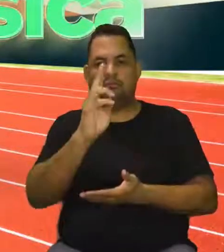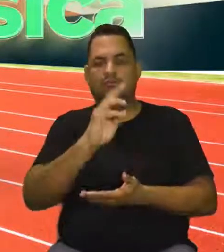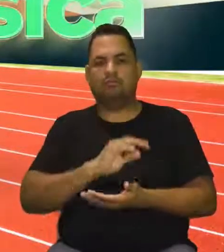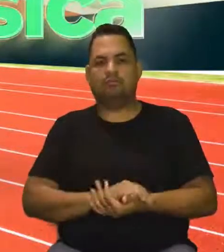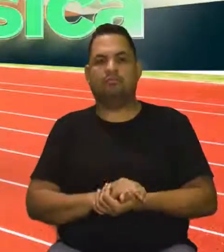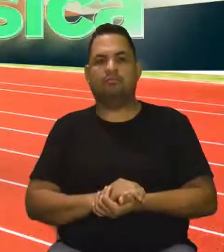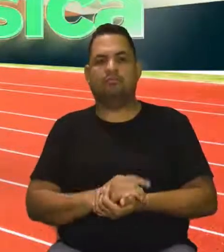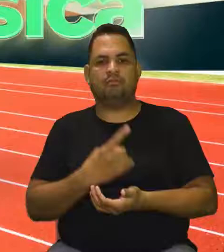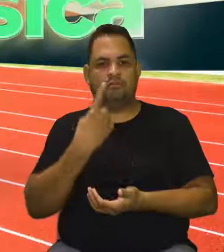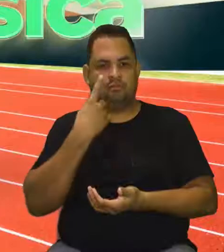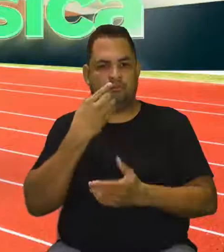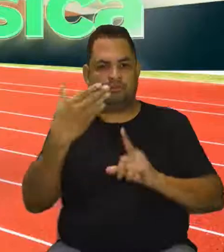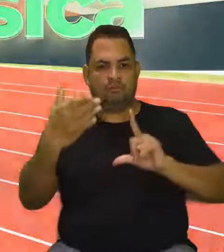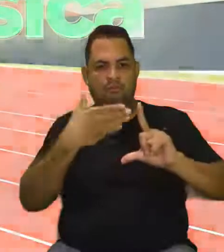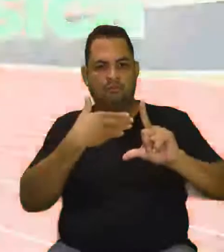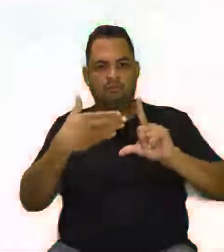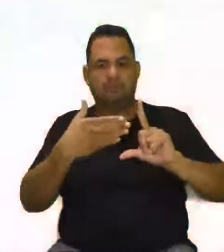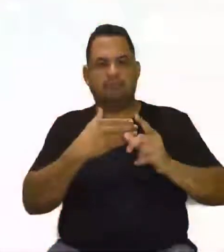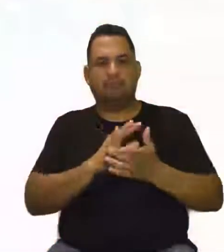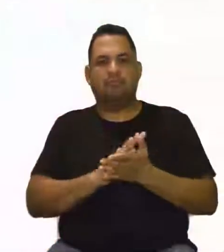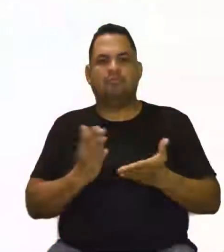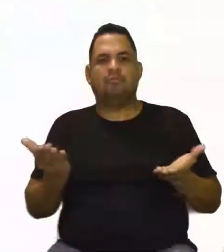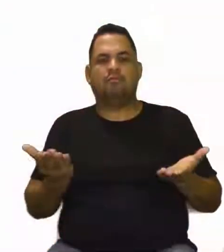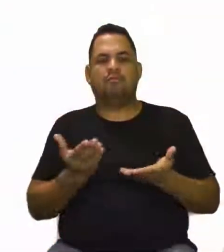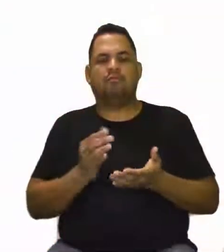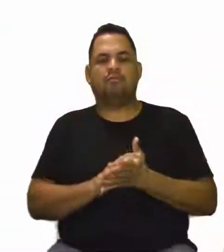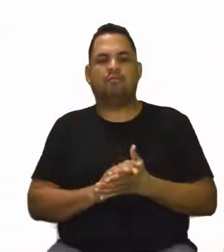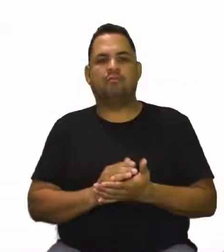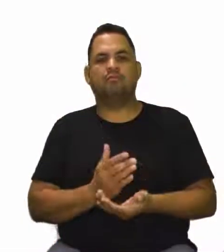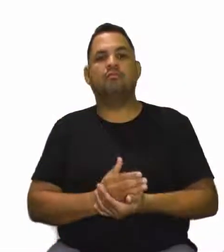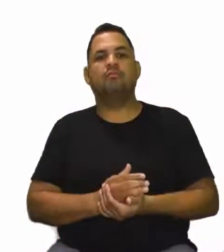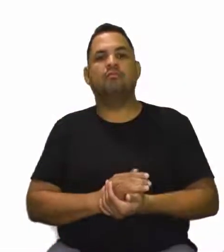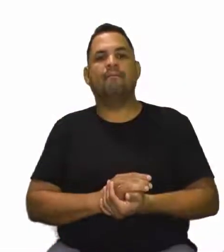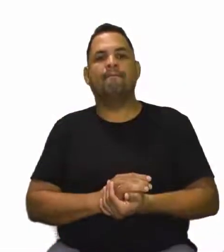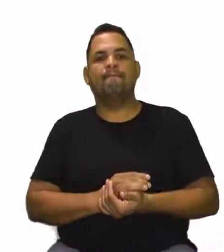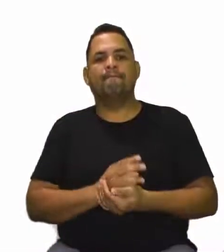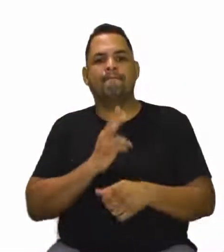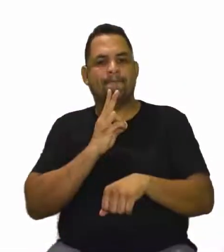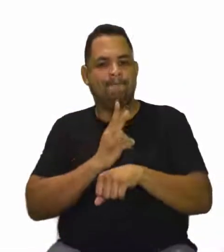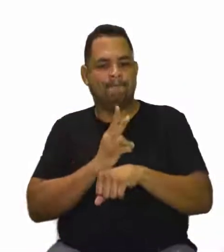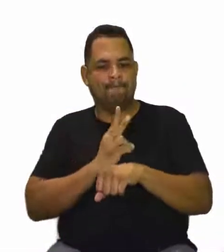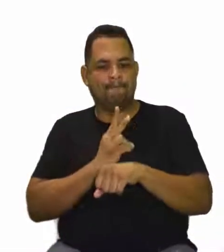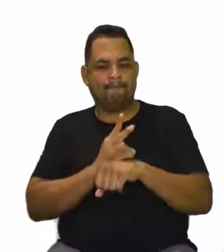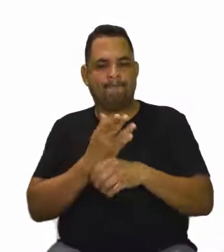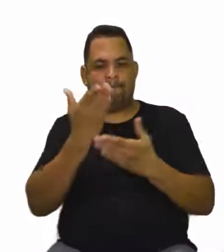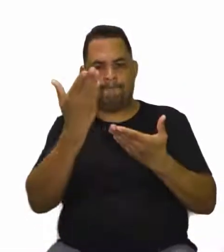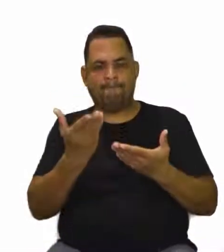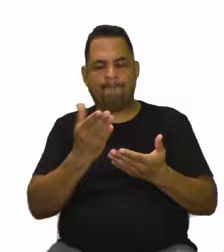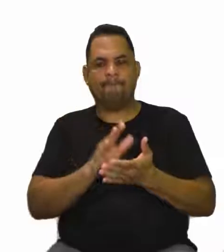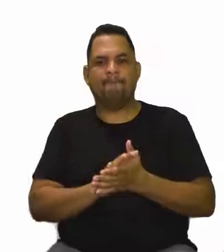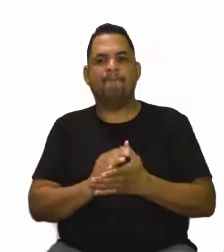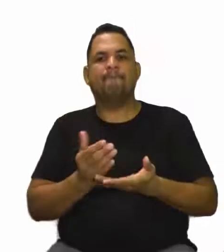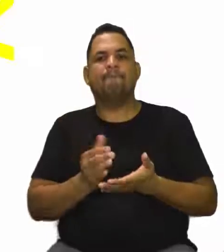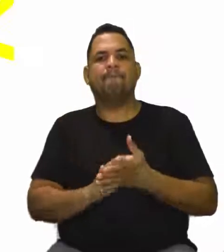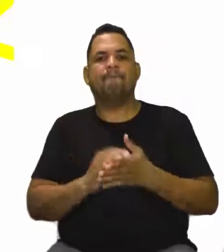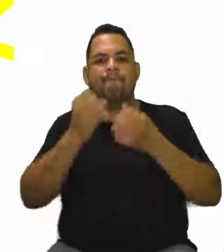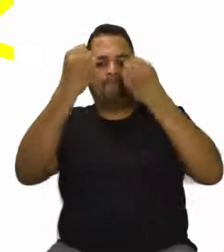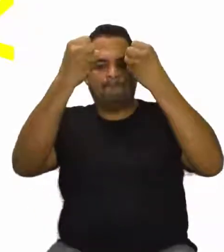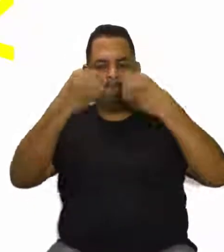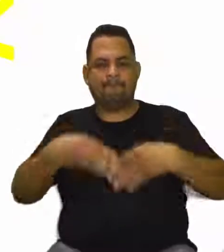aí, de olho no slide. Aí agora nós vamos ver o quê? A nossa matéria jornalística que fala